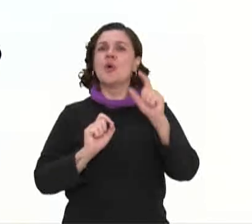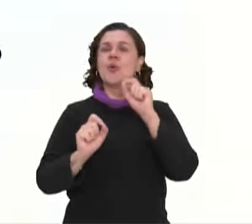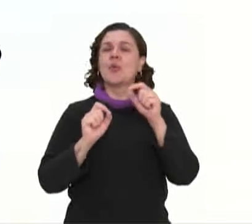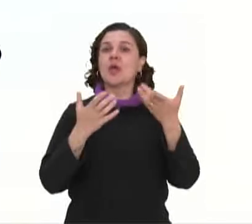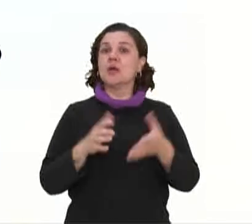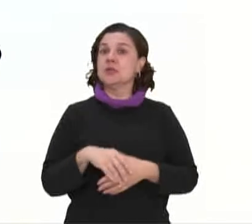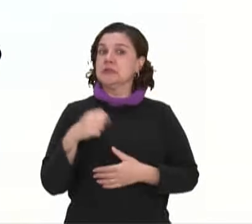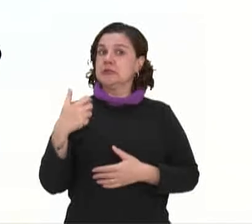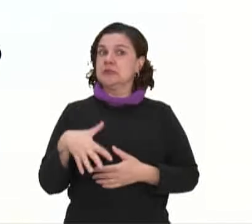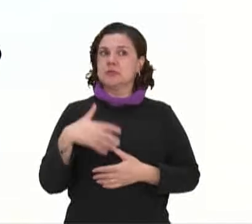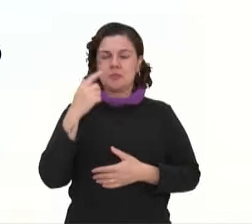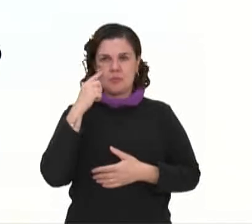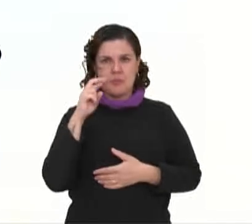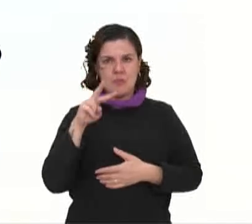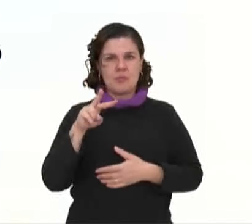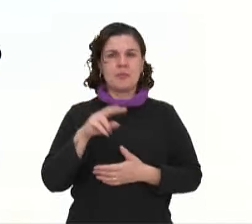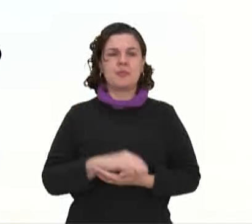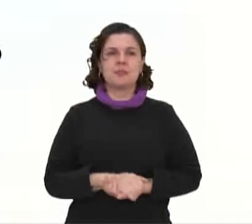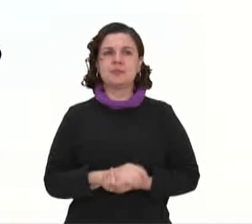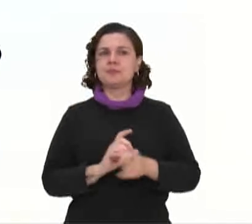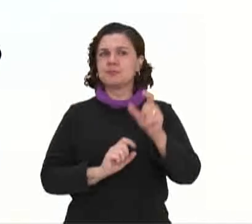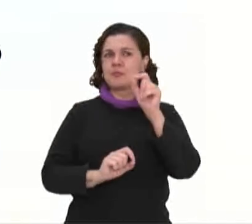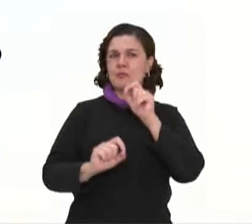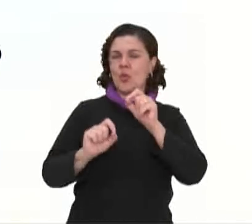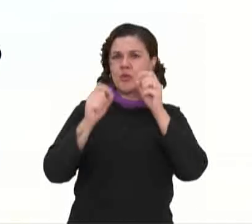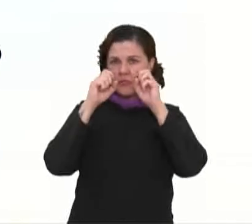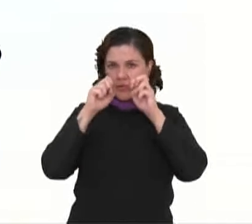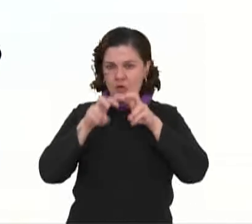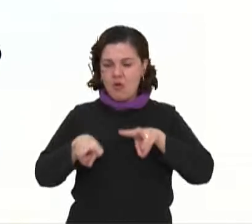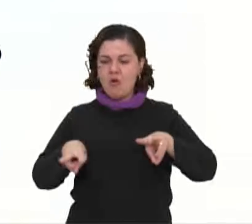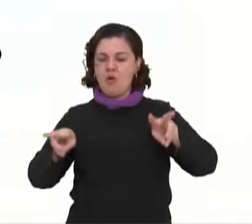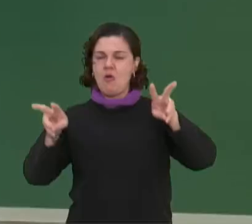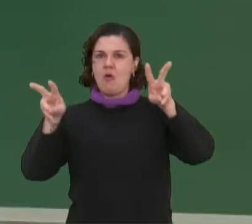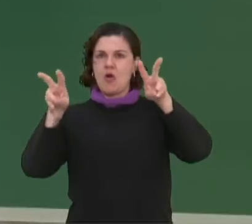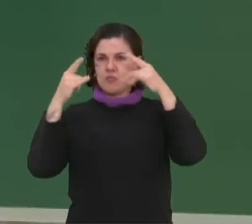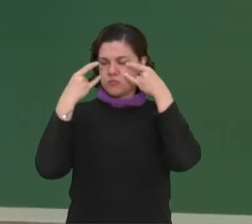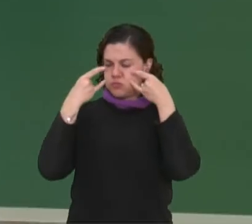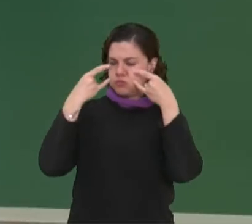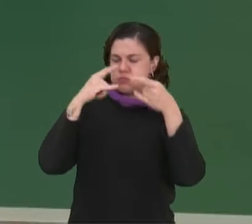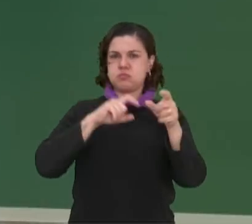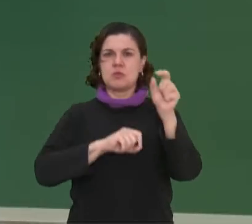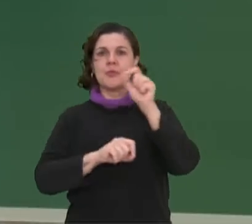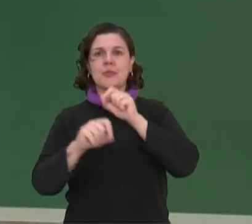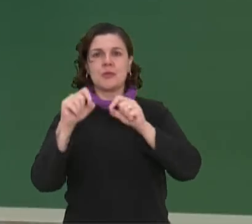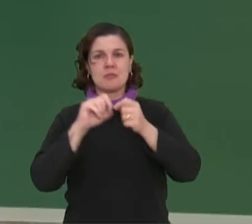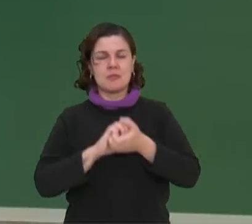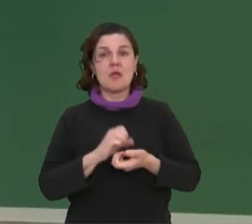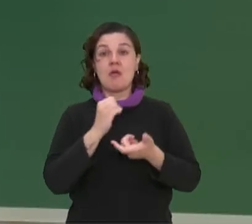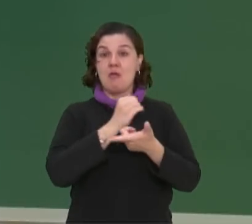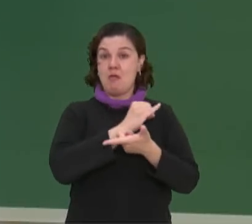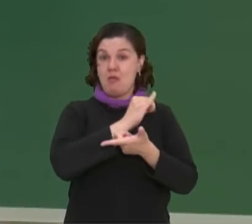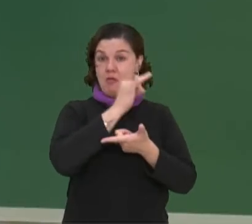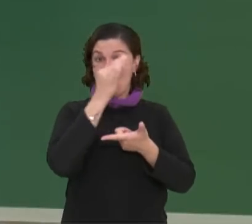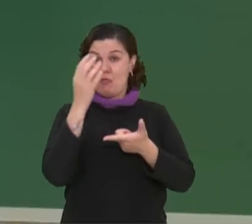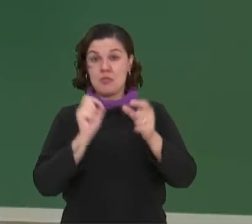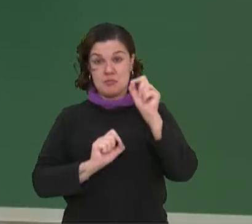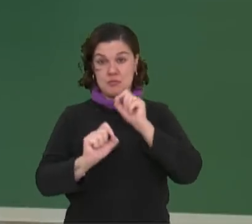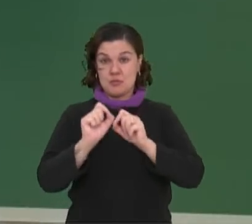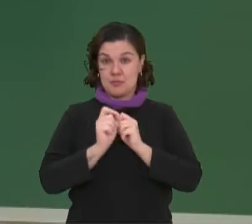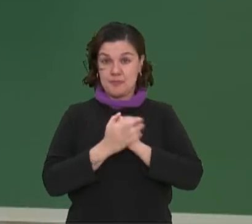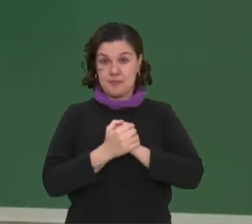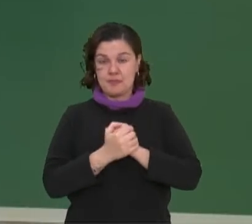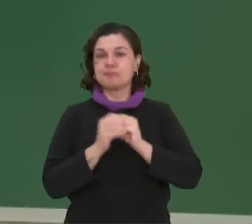chama a atenção? Dê uma boa olhada. O que aparece aí bem destacado para você? Alguns elementos. O primeiro